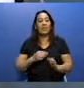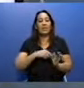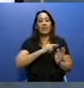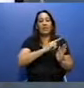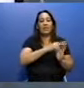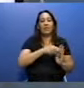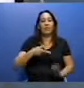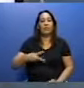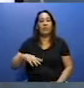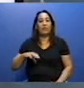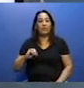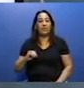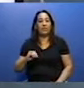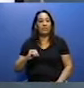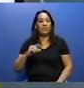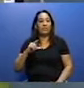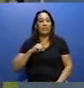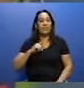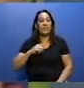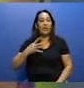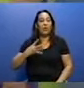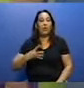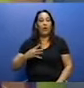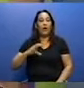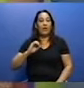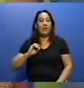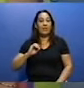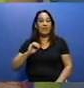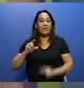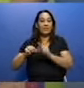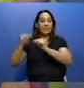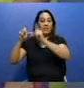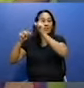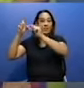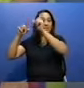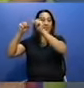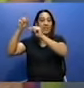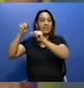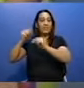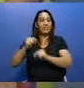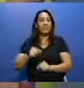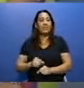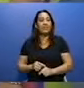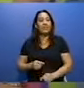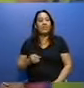A figura 20 teria 40 estrelas.